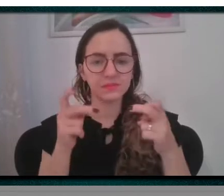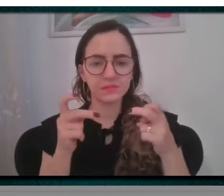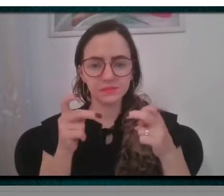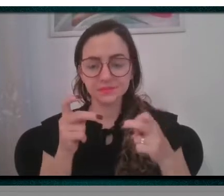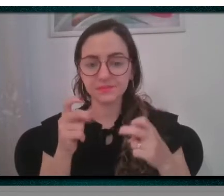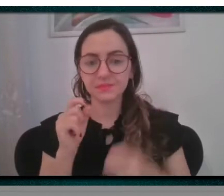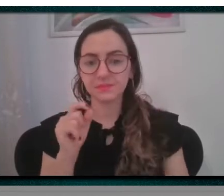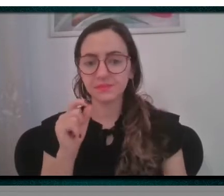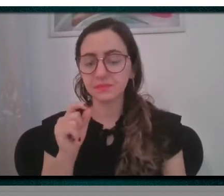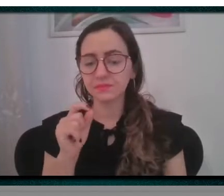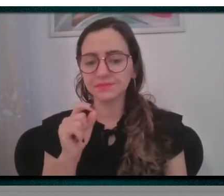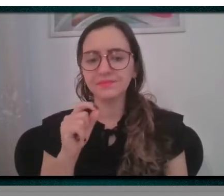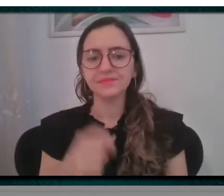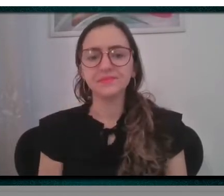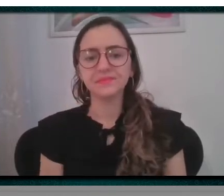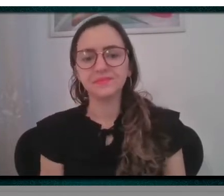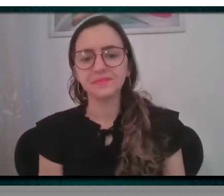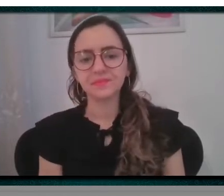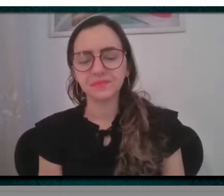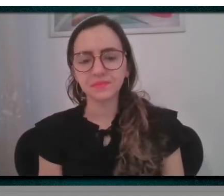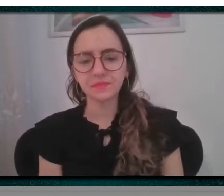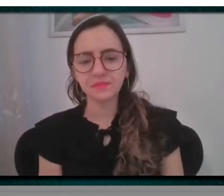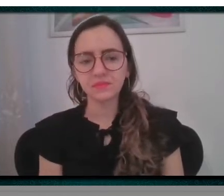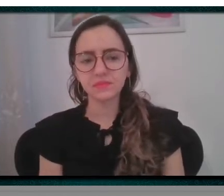maior a constante,